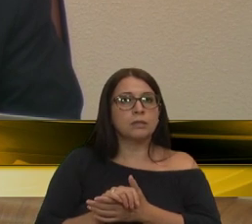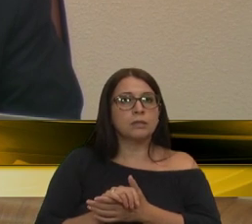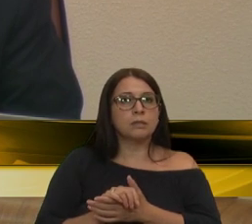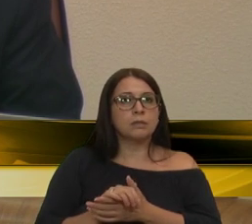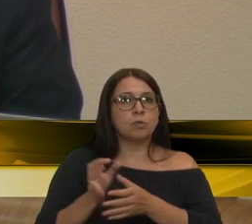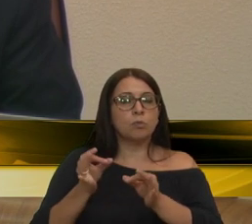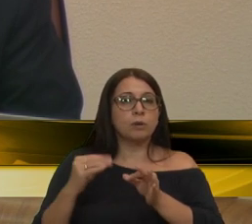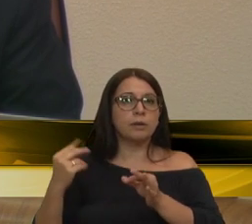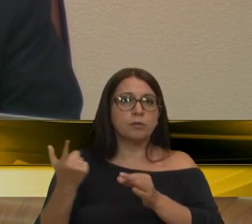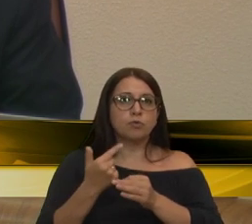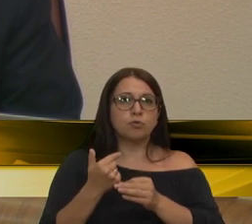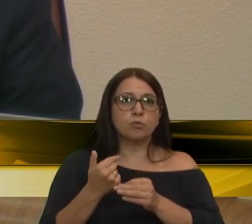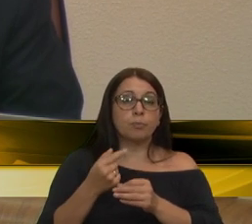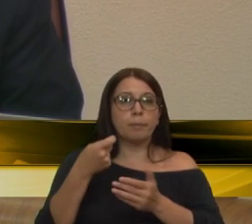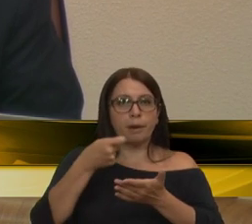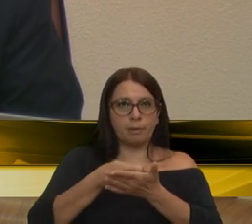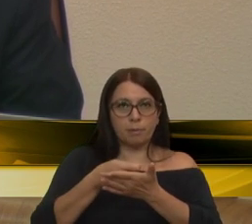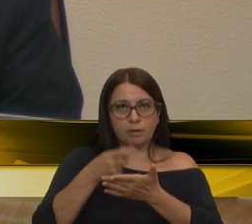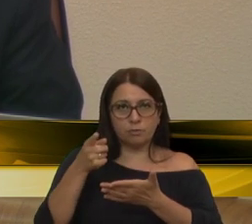em ação indenizatória,